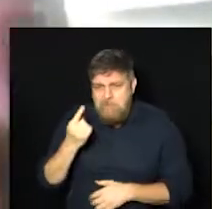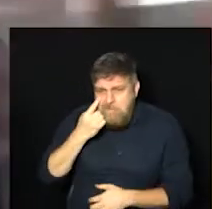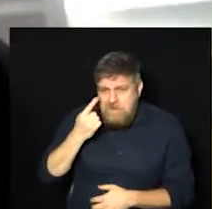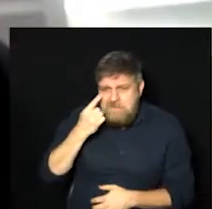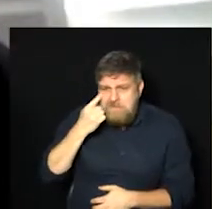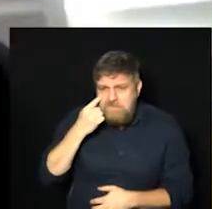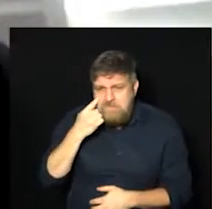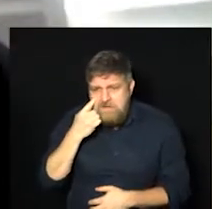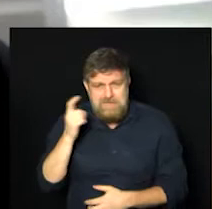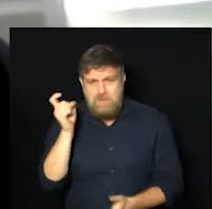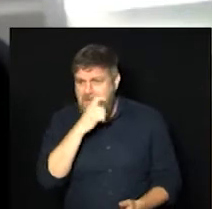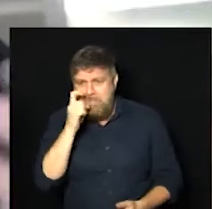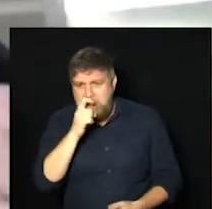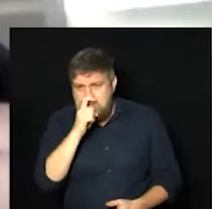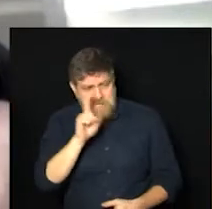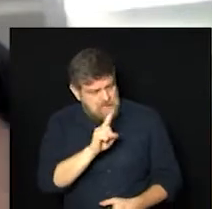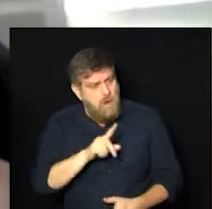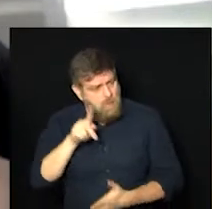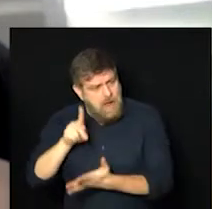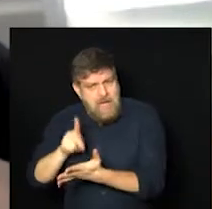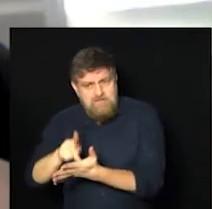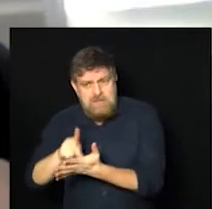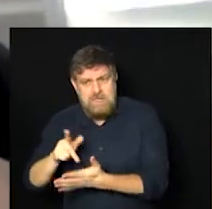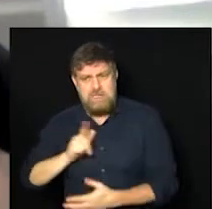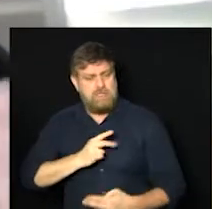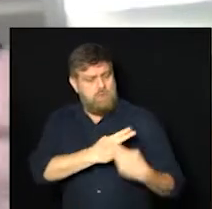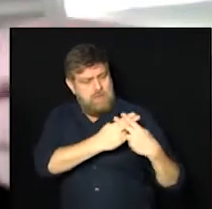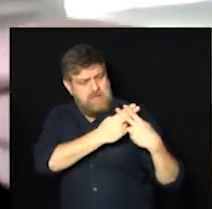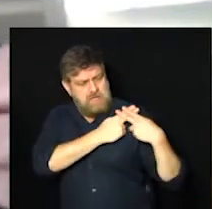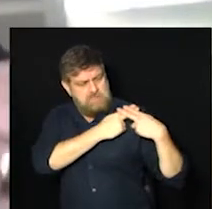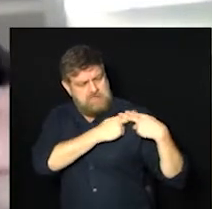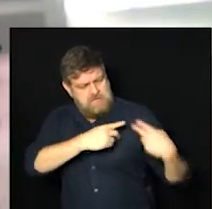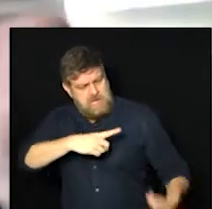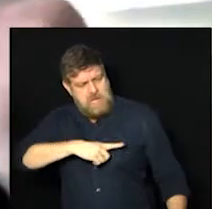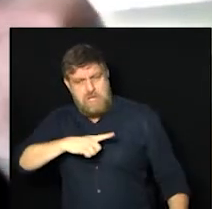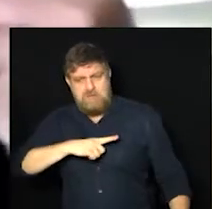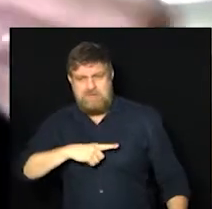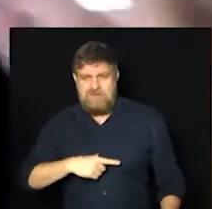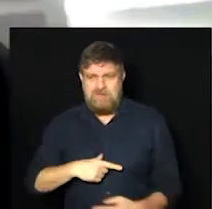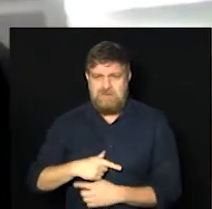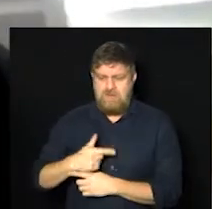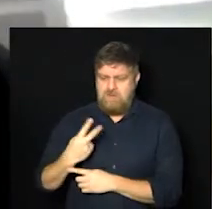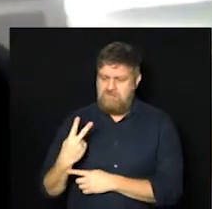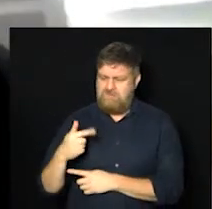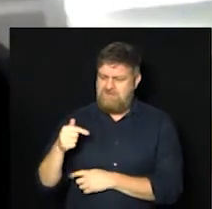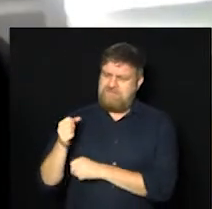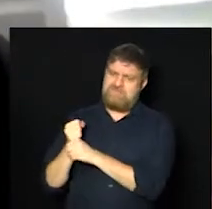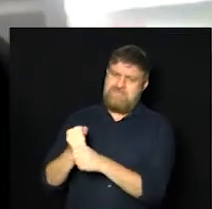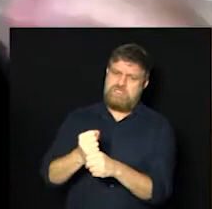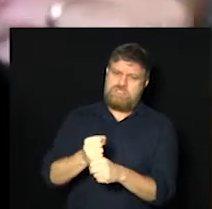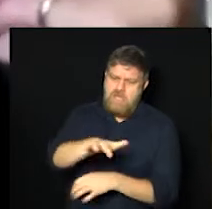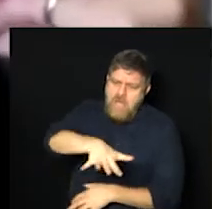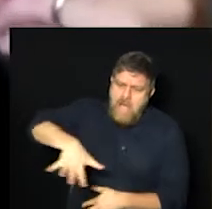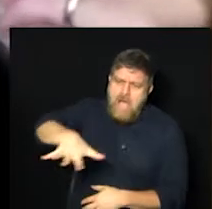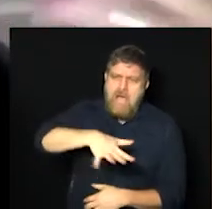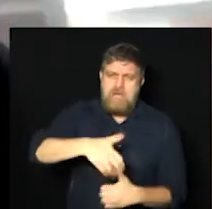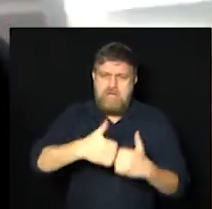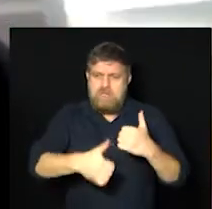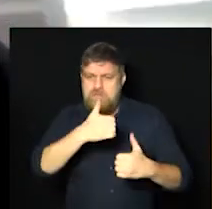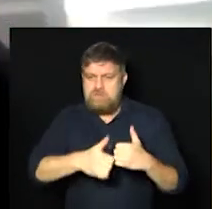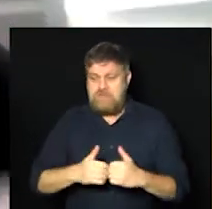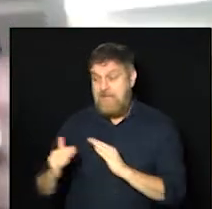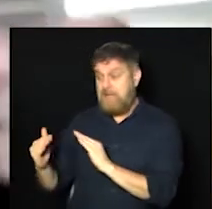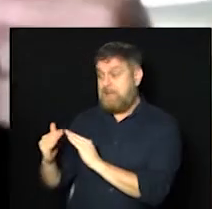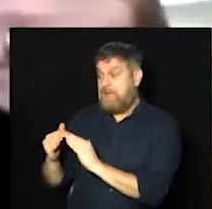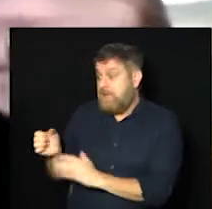estou contando história. Porque eu tenho responsabilidade. Eu tenho 27 anos de história no esporte. Eu tiro o garoto da casa dele.